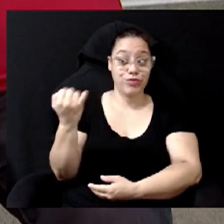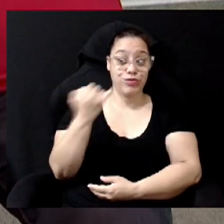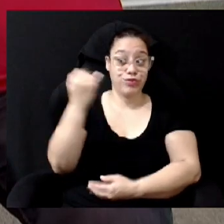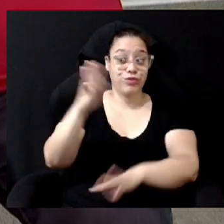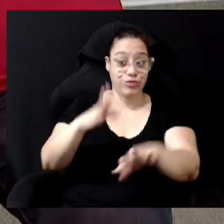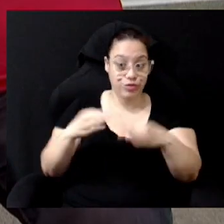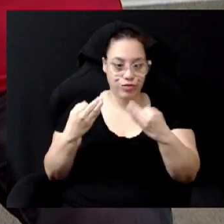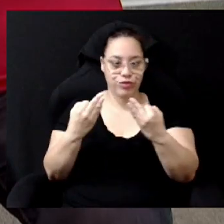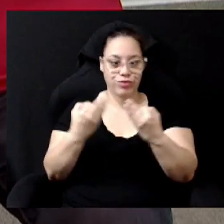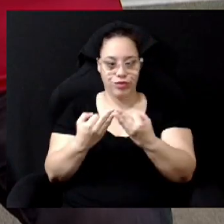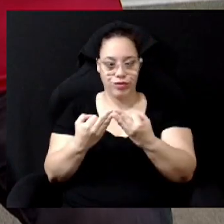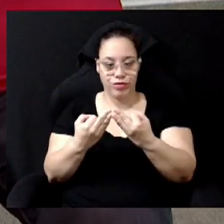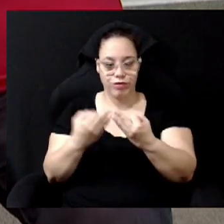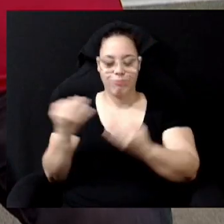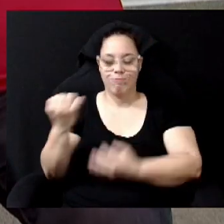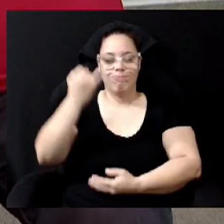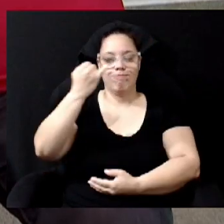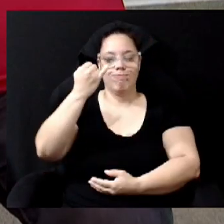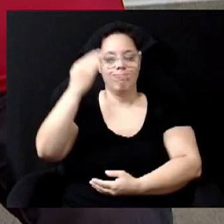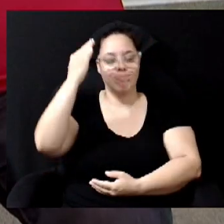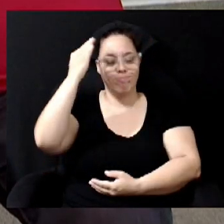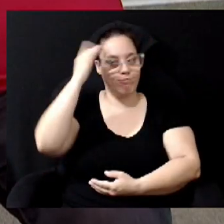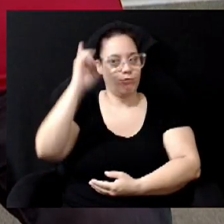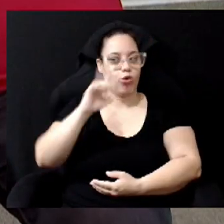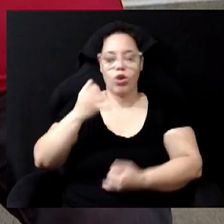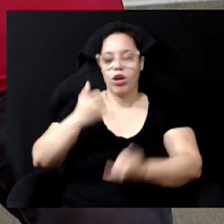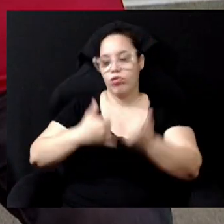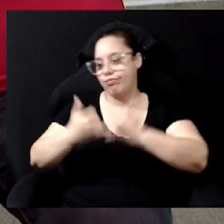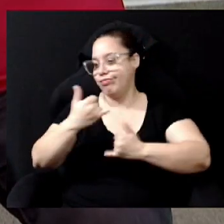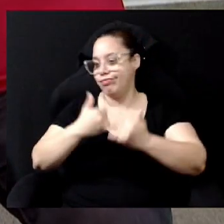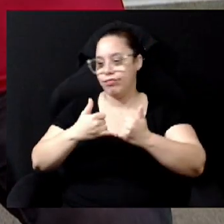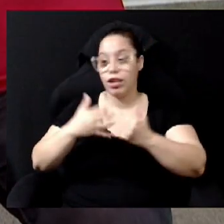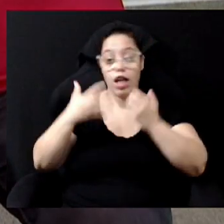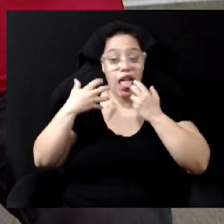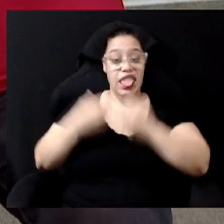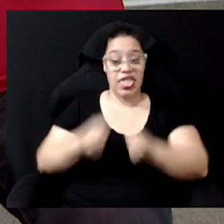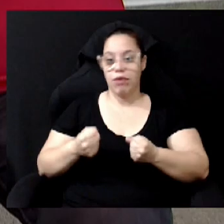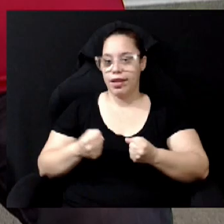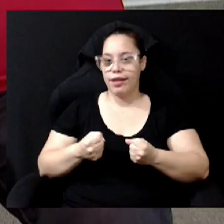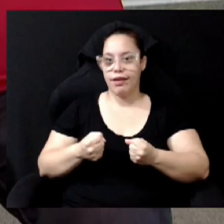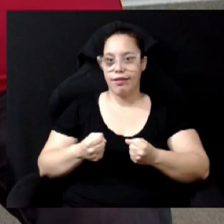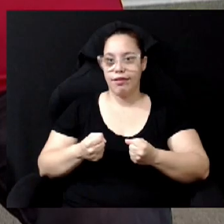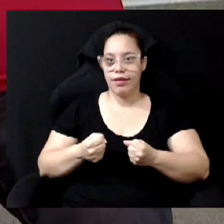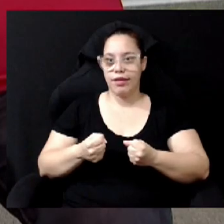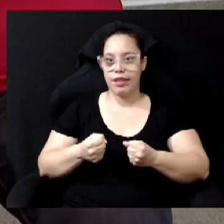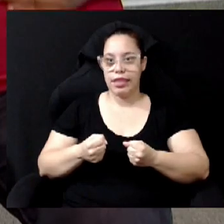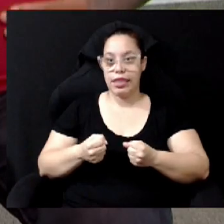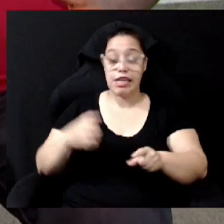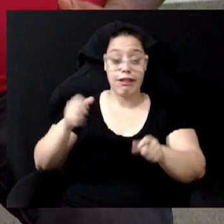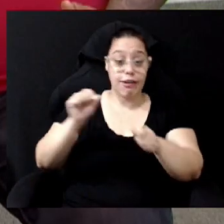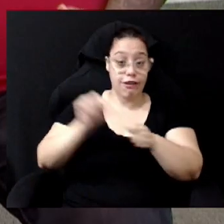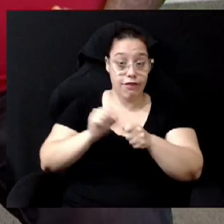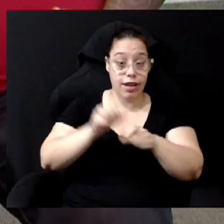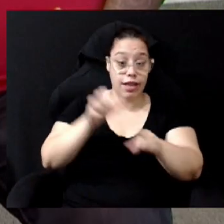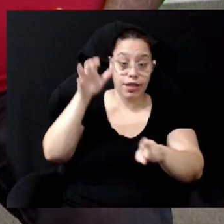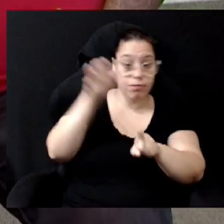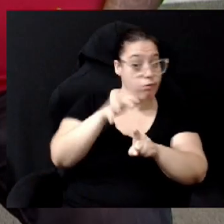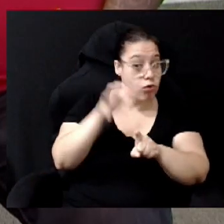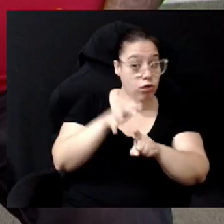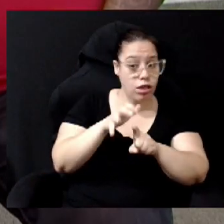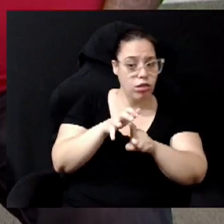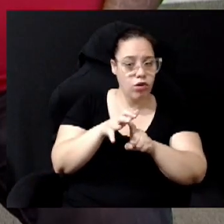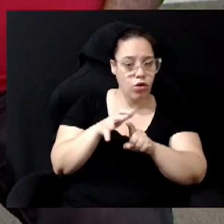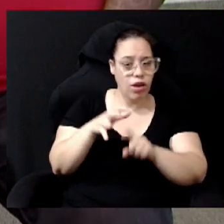entenderem a importância de entender que isso é uma brincadeira, de não tolerar tanto o seu filho que comete um caso de bullying ou de cyberbullying, e o seu filho que sofre